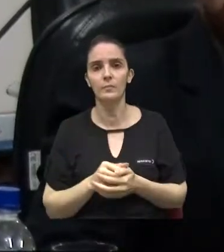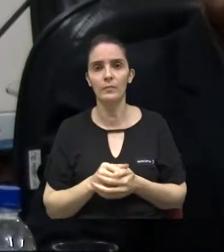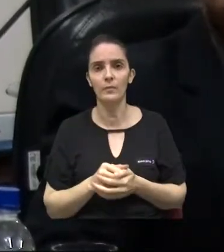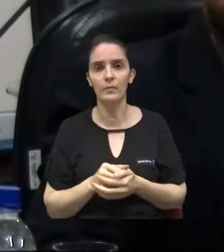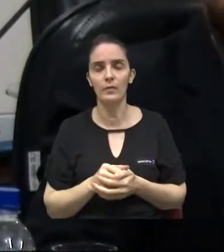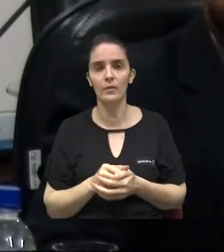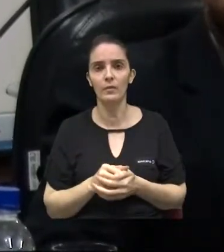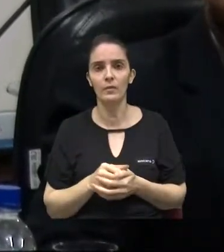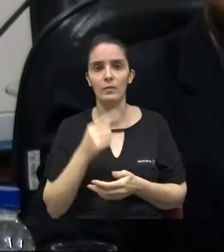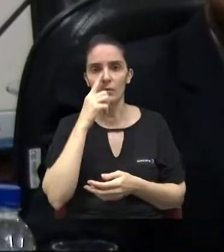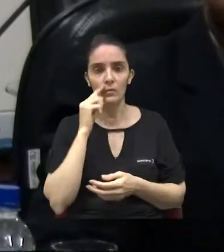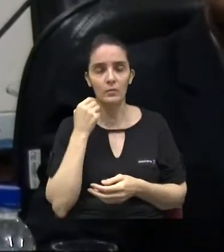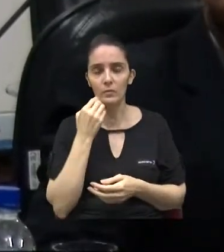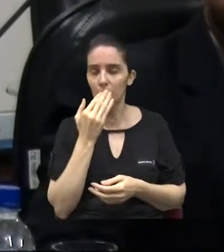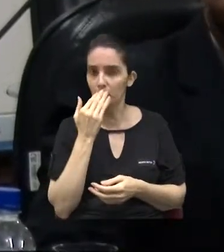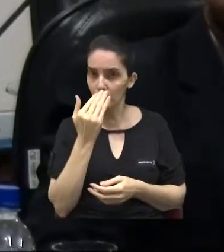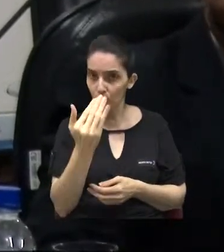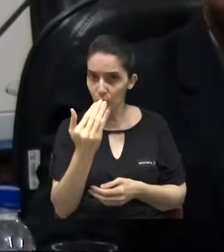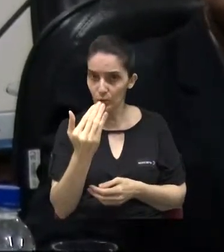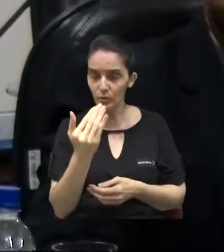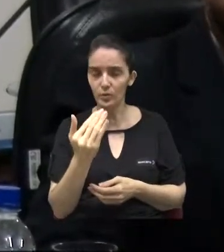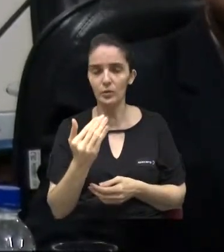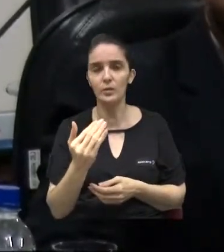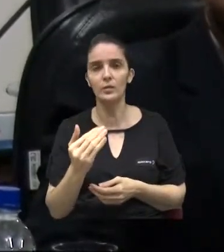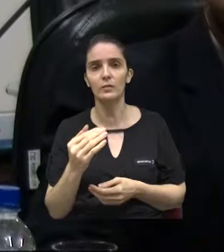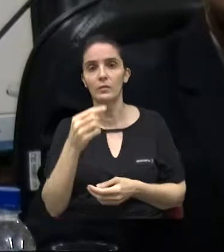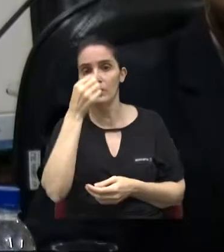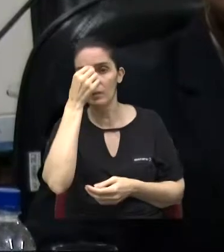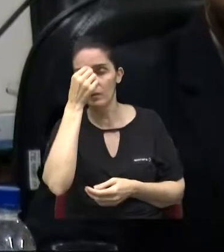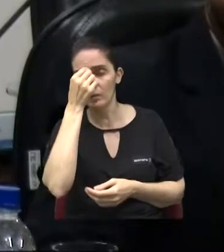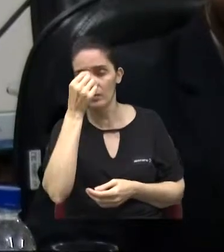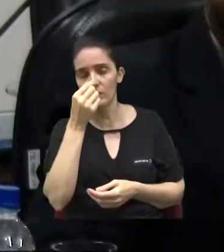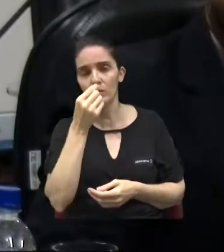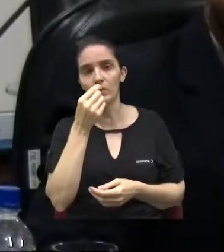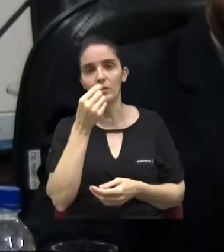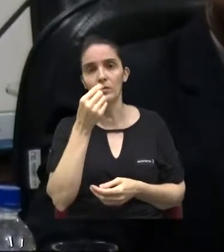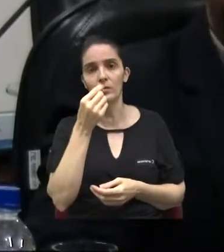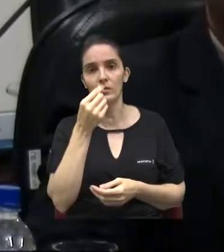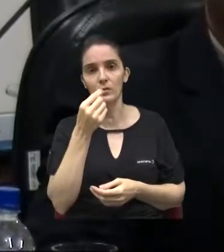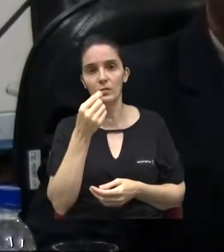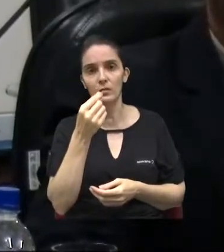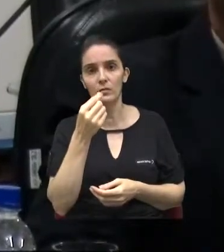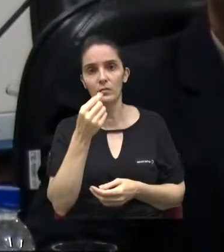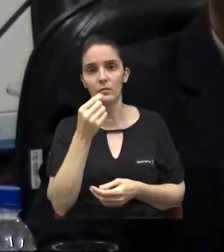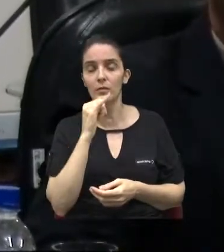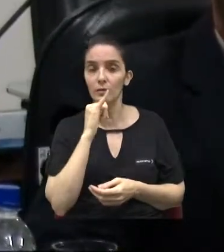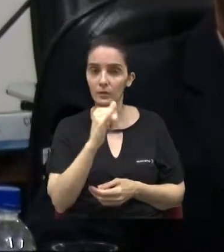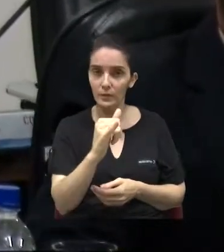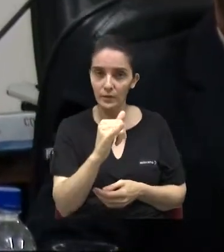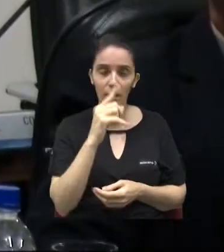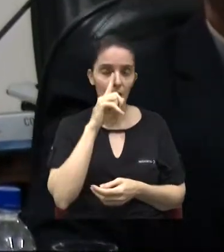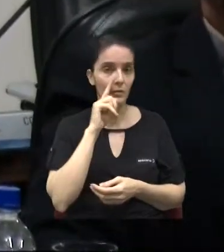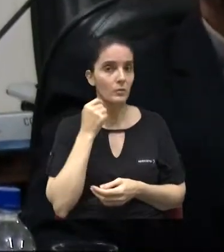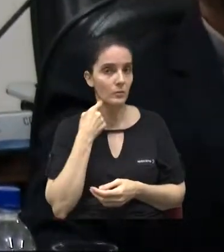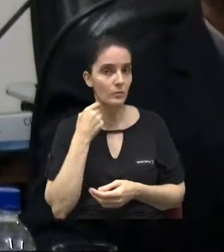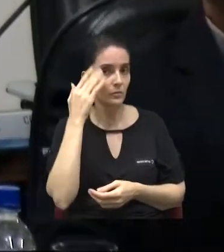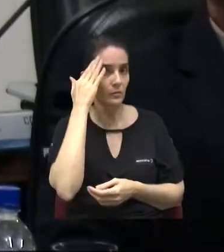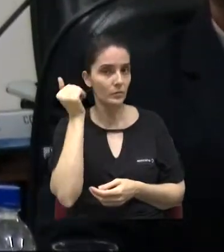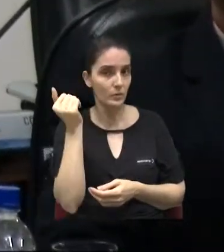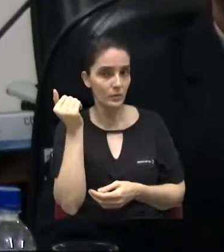eu queria pedir a gentileza do vosso gabinete que me desse um toque para que eu possa